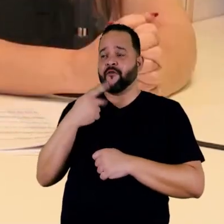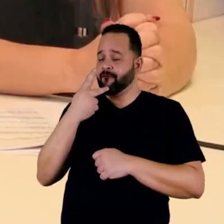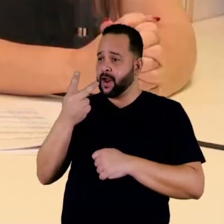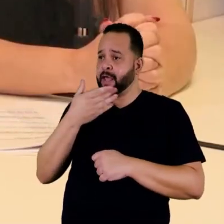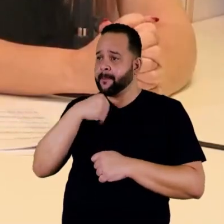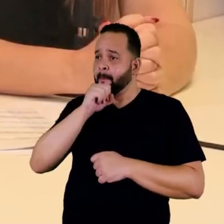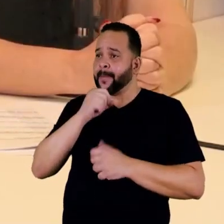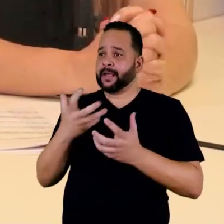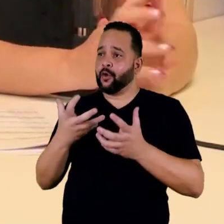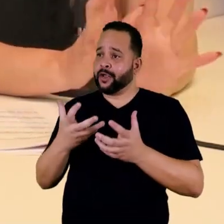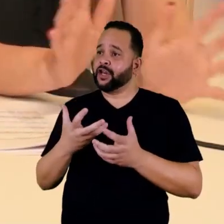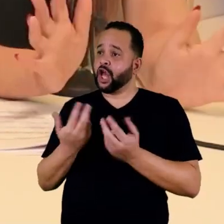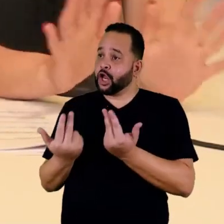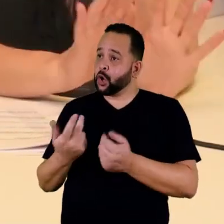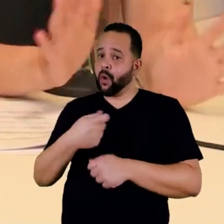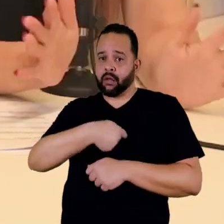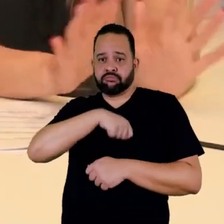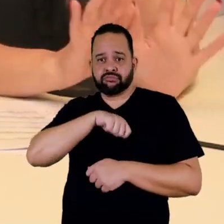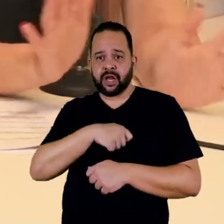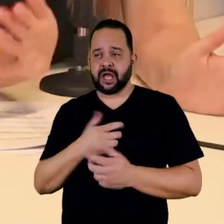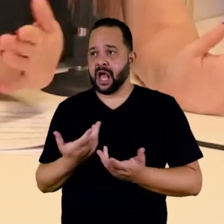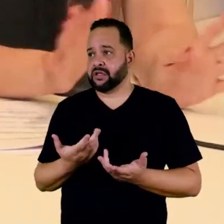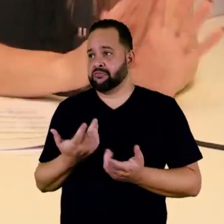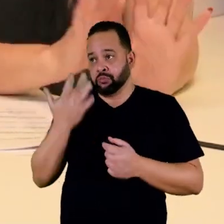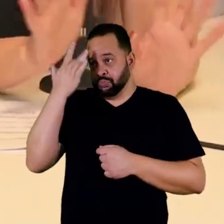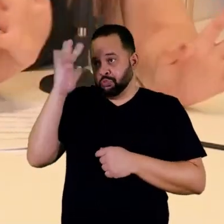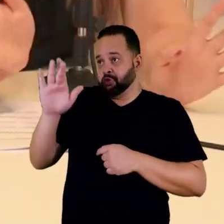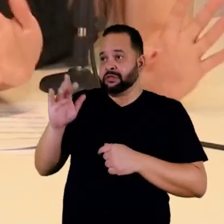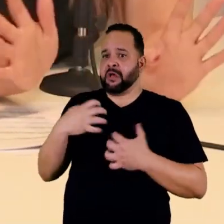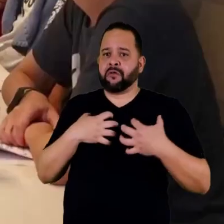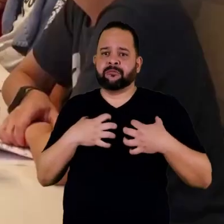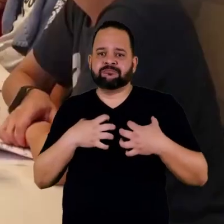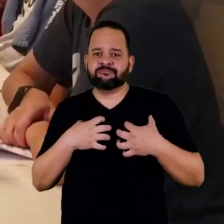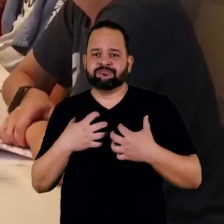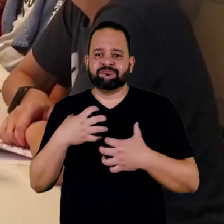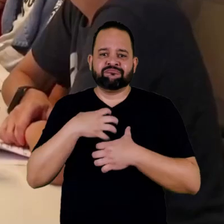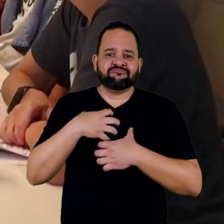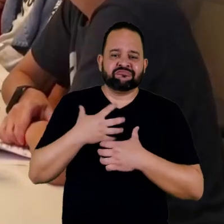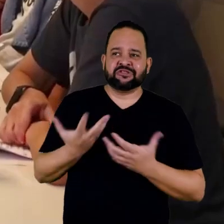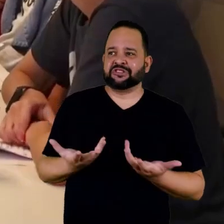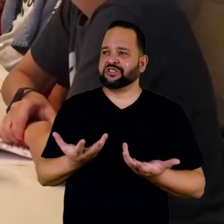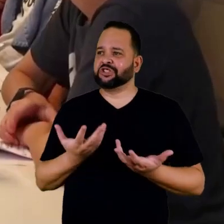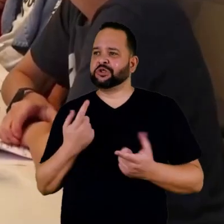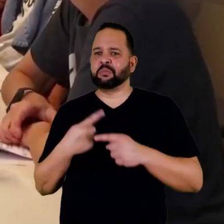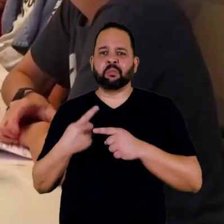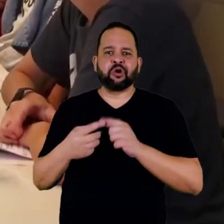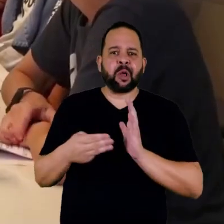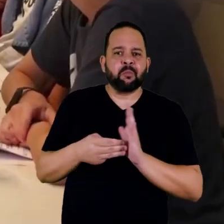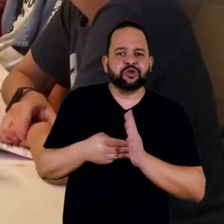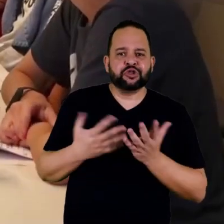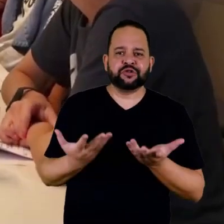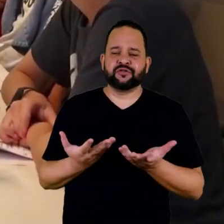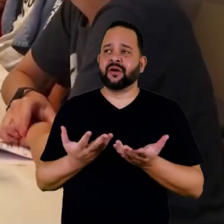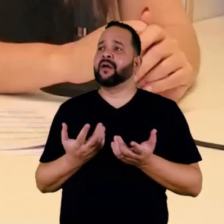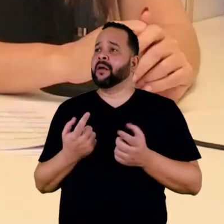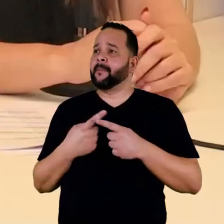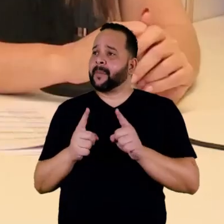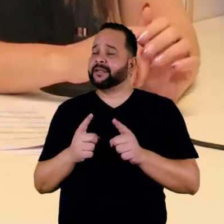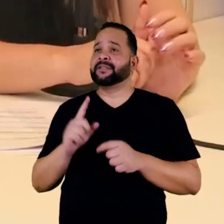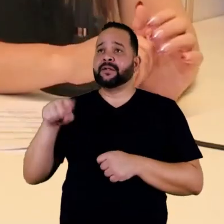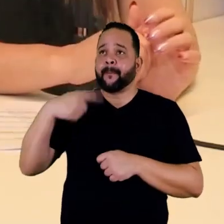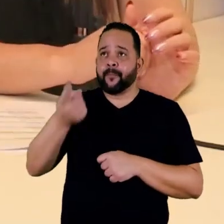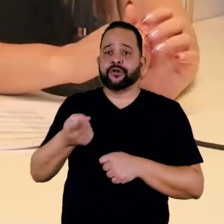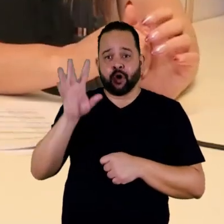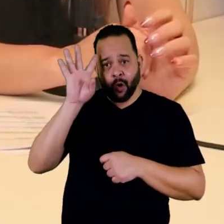falou não não me pergunta o que foi que me mordeu ali o que foi que assim de fato eu decidi que eu ia fazer